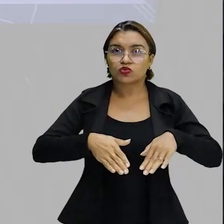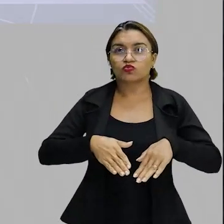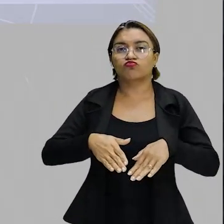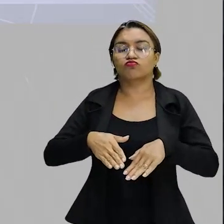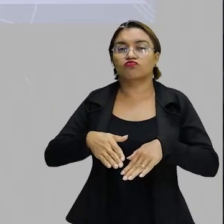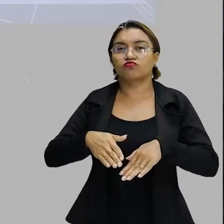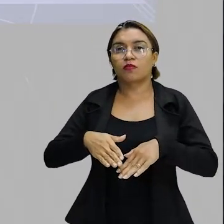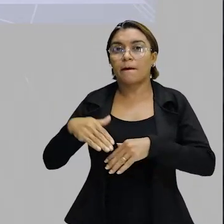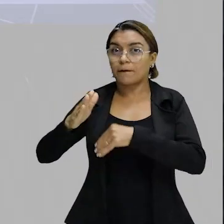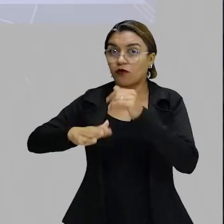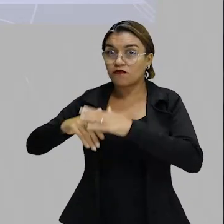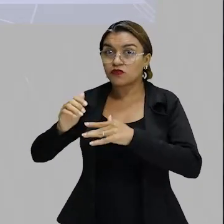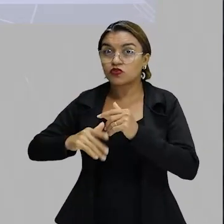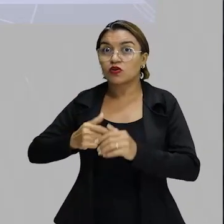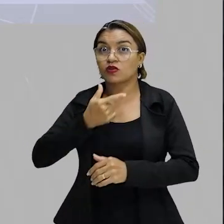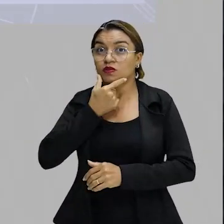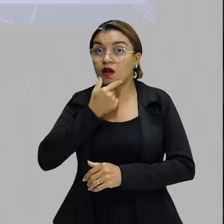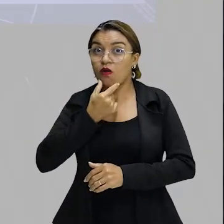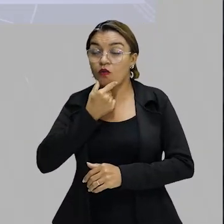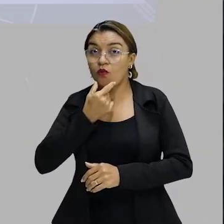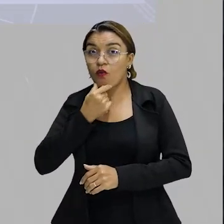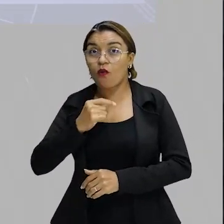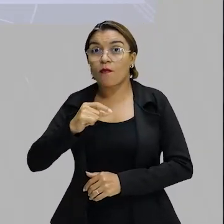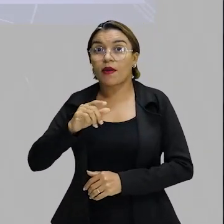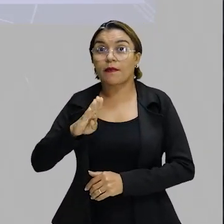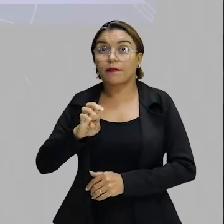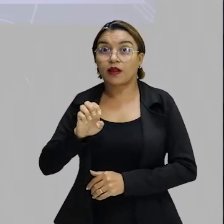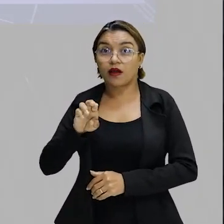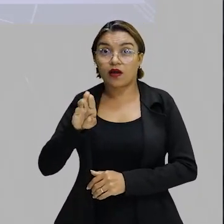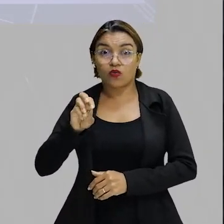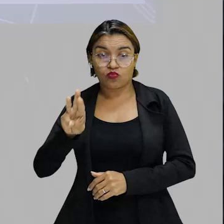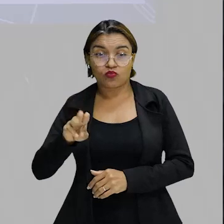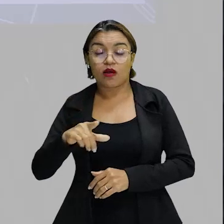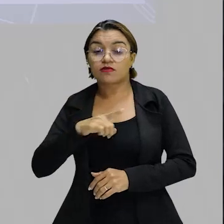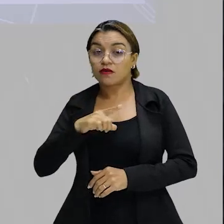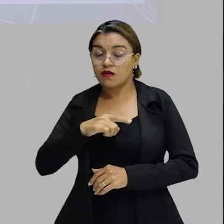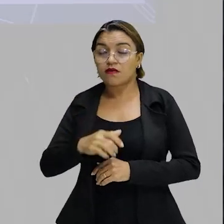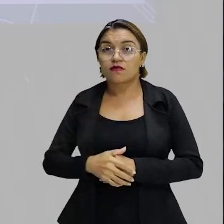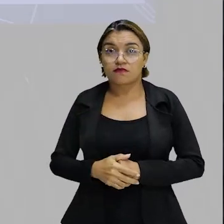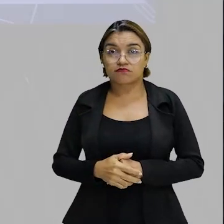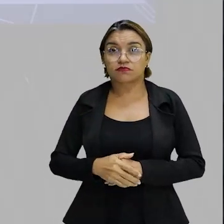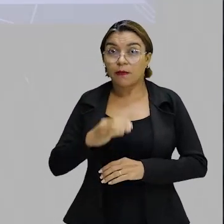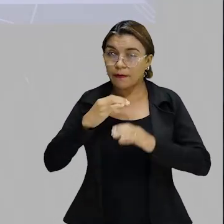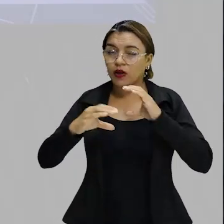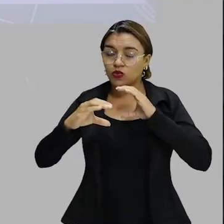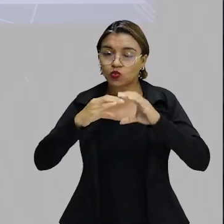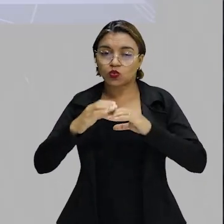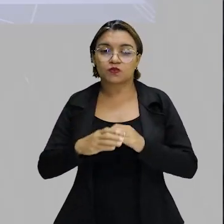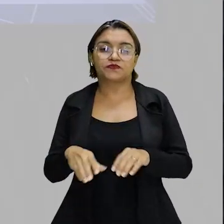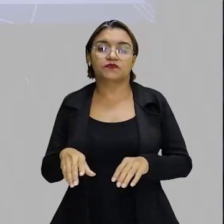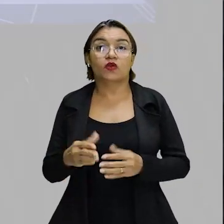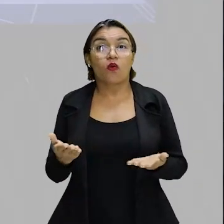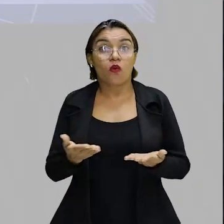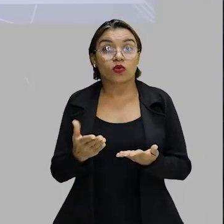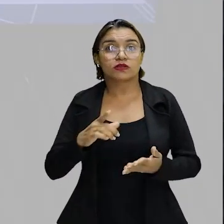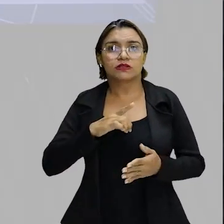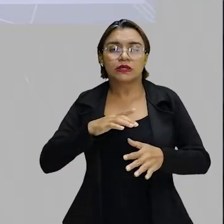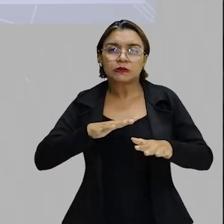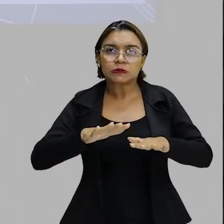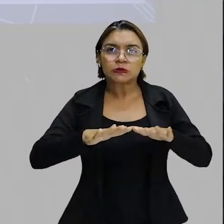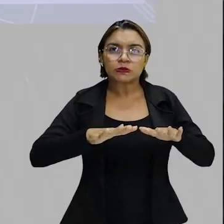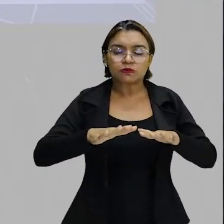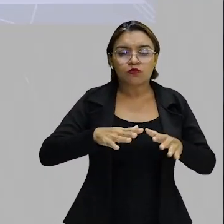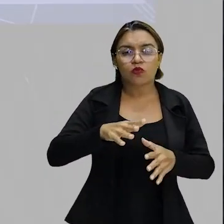que trabalha muito com percussão, todo mundo conhece. Hoje em dia, a gente tem muitos